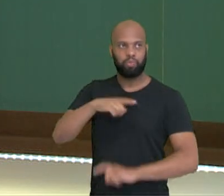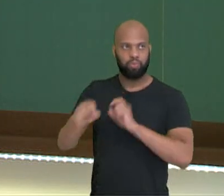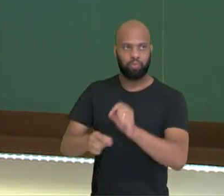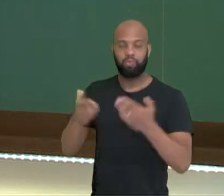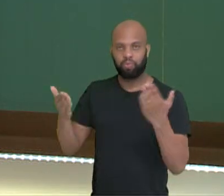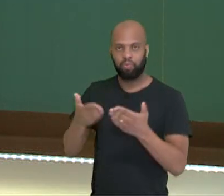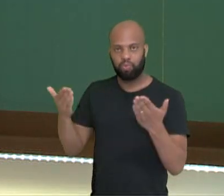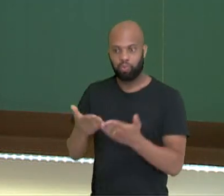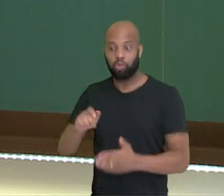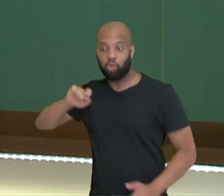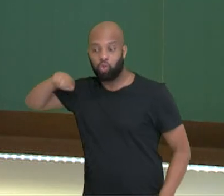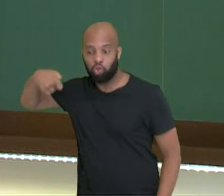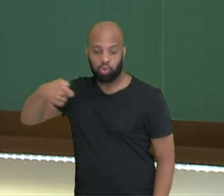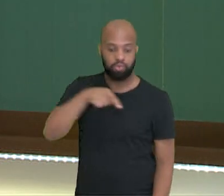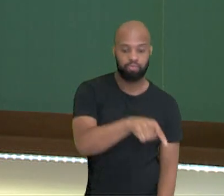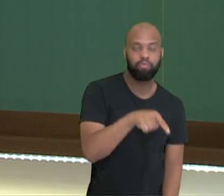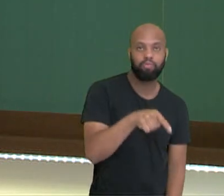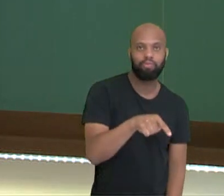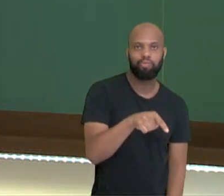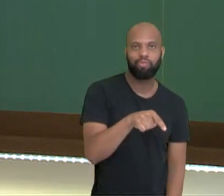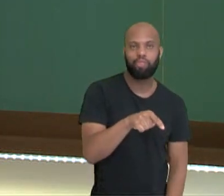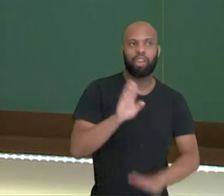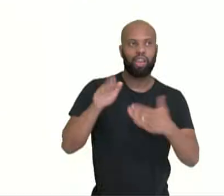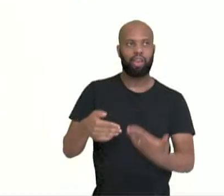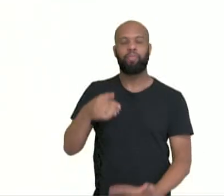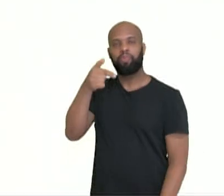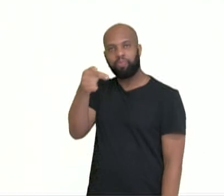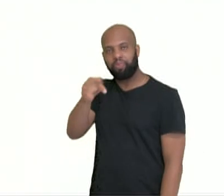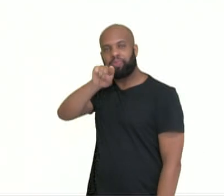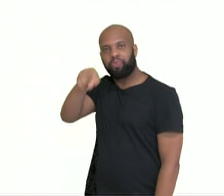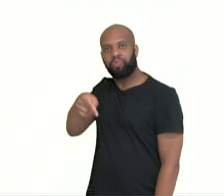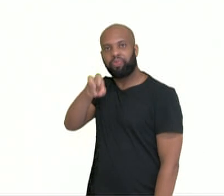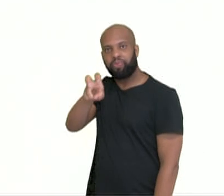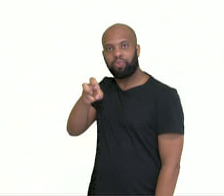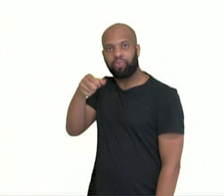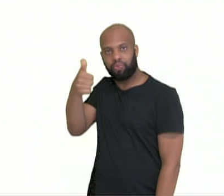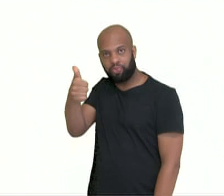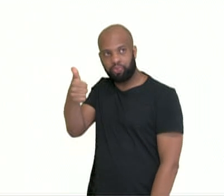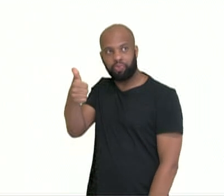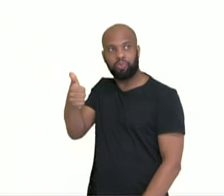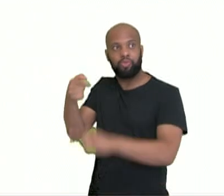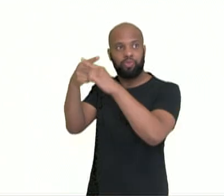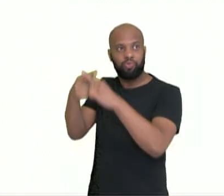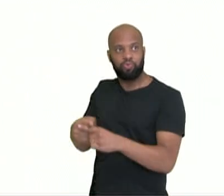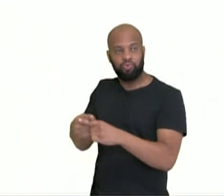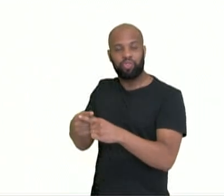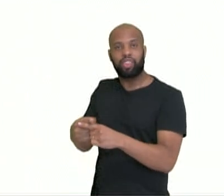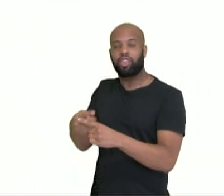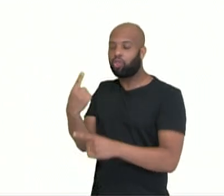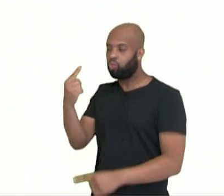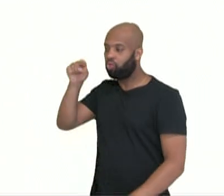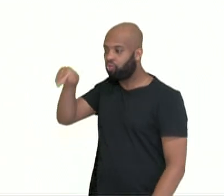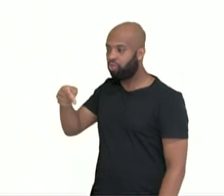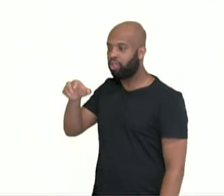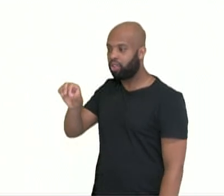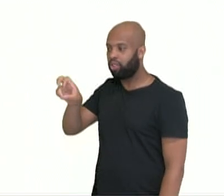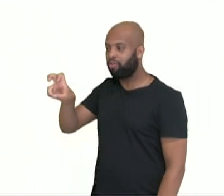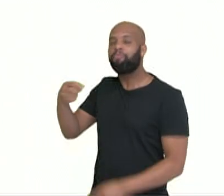faria um reajuste sobre o 7,51. Reajuste de quanto? Mais um reajuste de 5%.